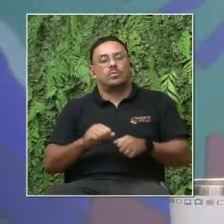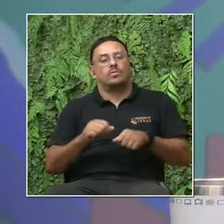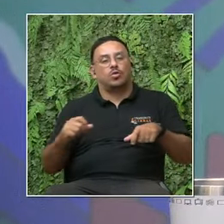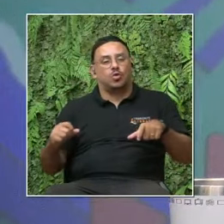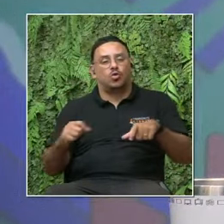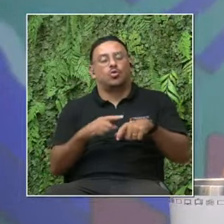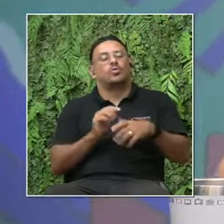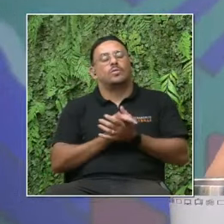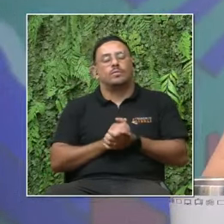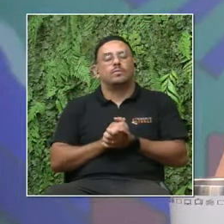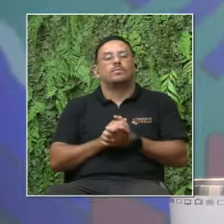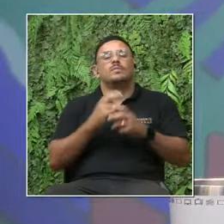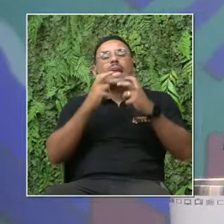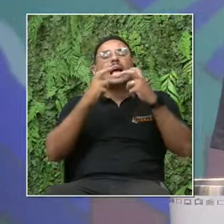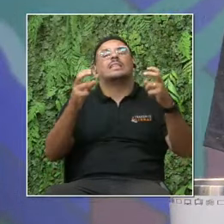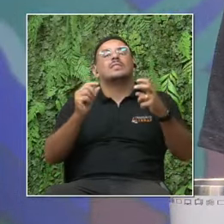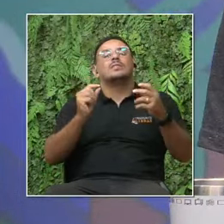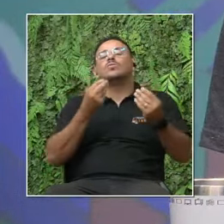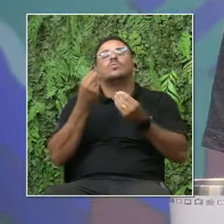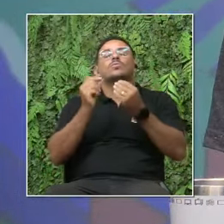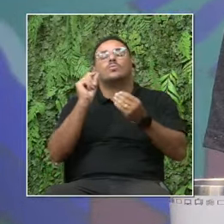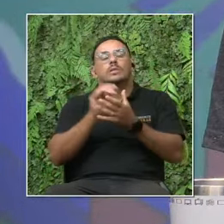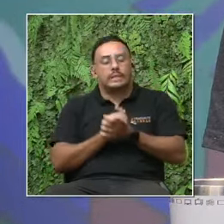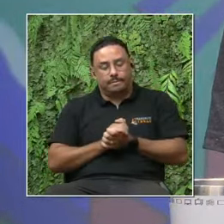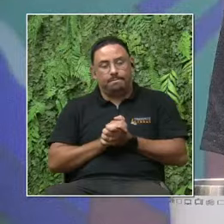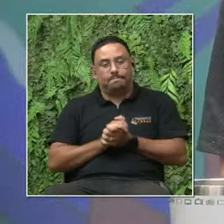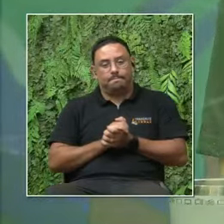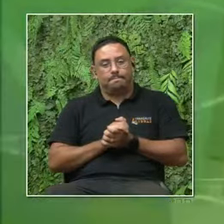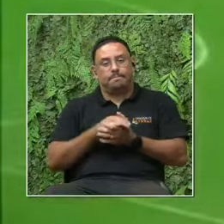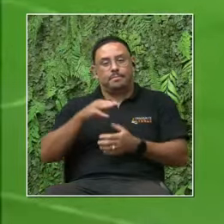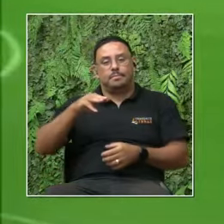do título hein e a narração Eduardo